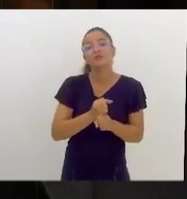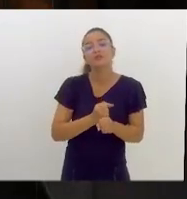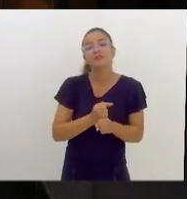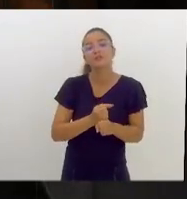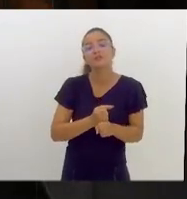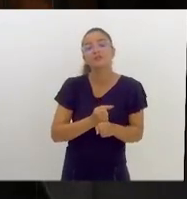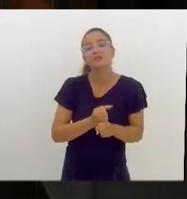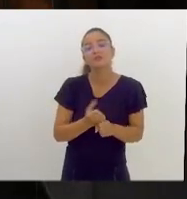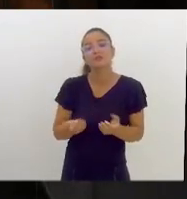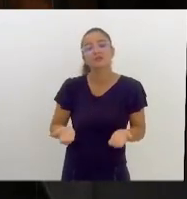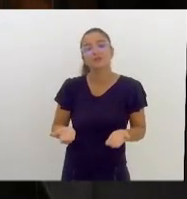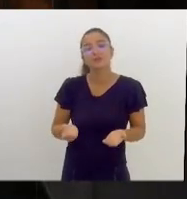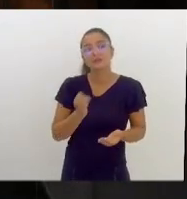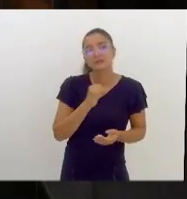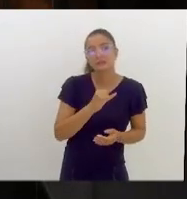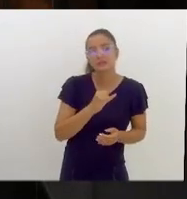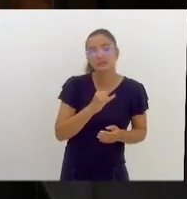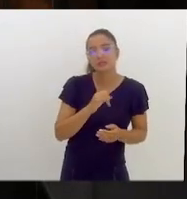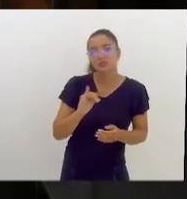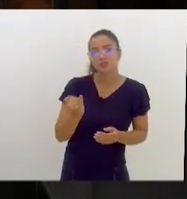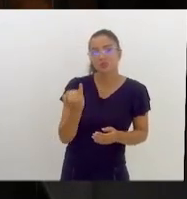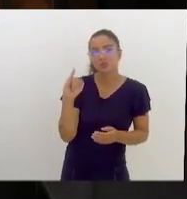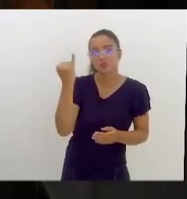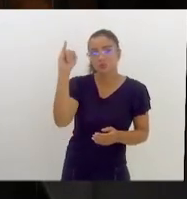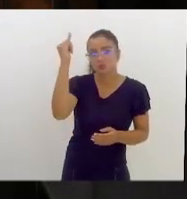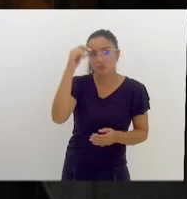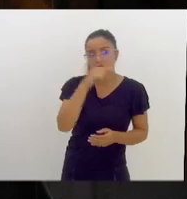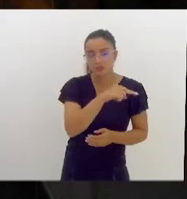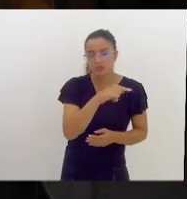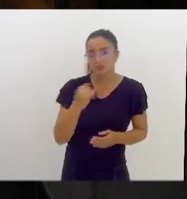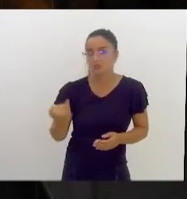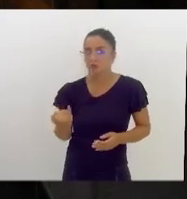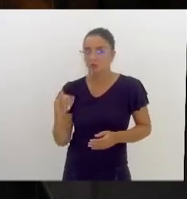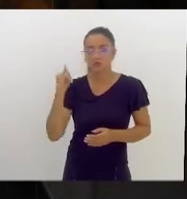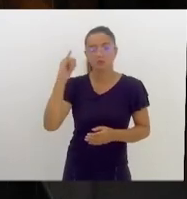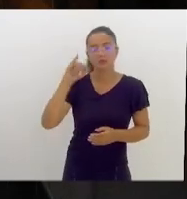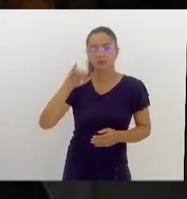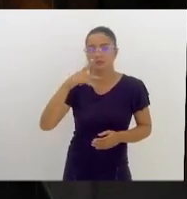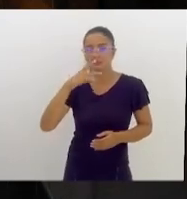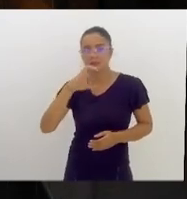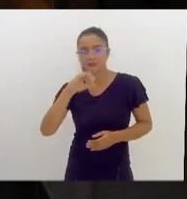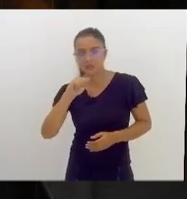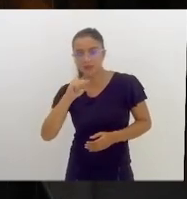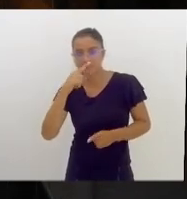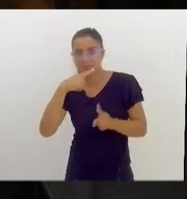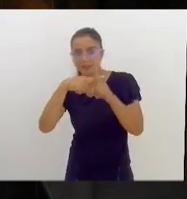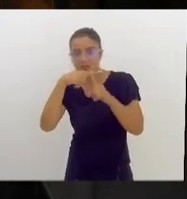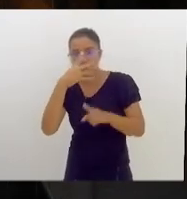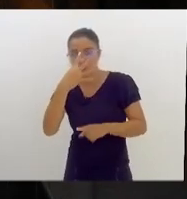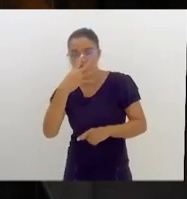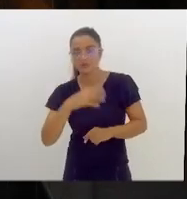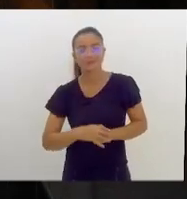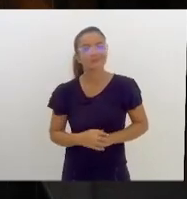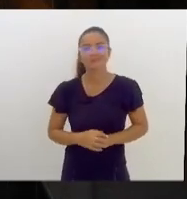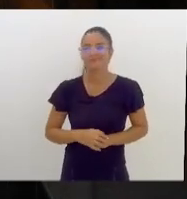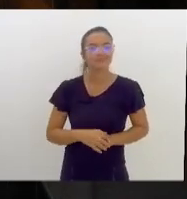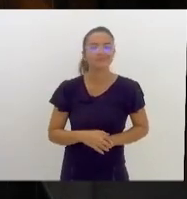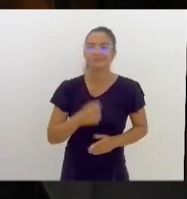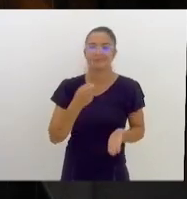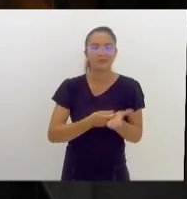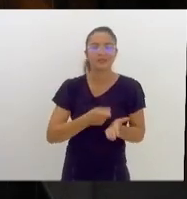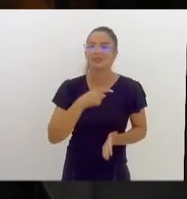mantida esses juros escorchantes de IPCA mais 4, não vai conseguir